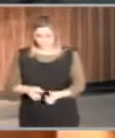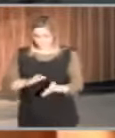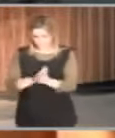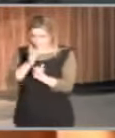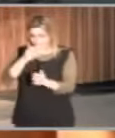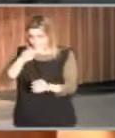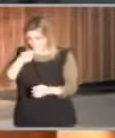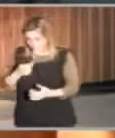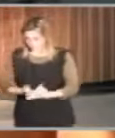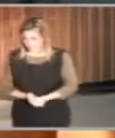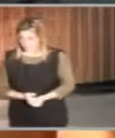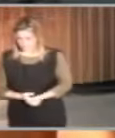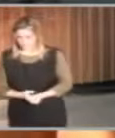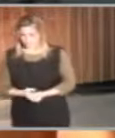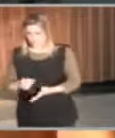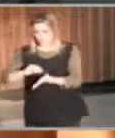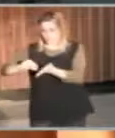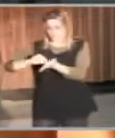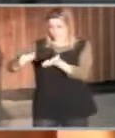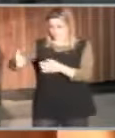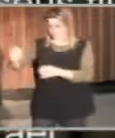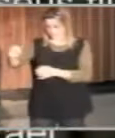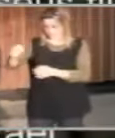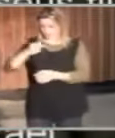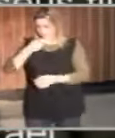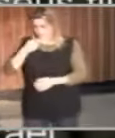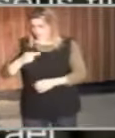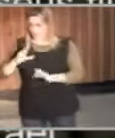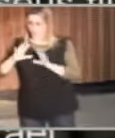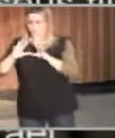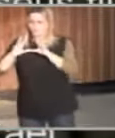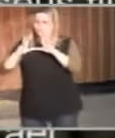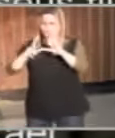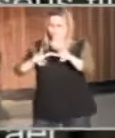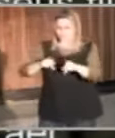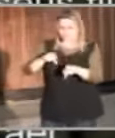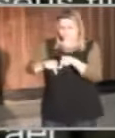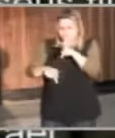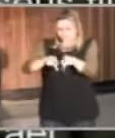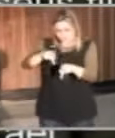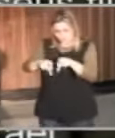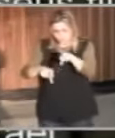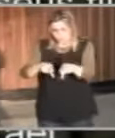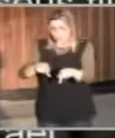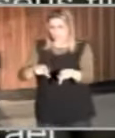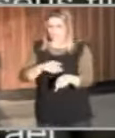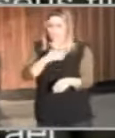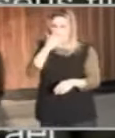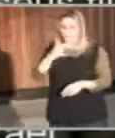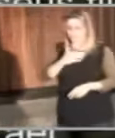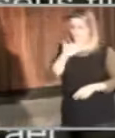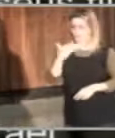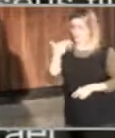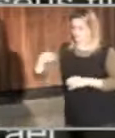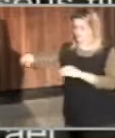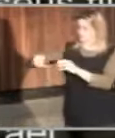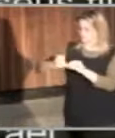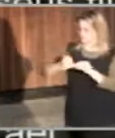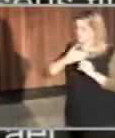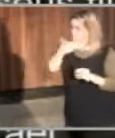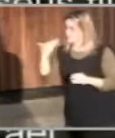assim verso 10 Todas as pessoas daquela geração também morreram e os seus filhos